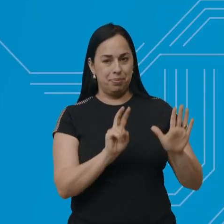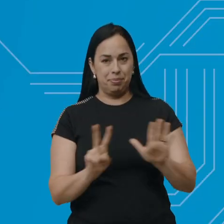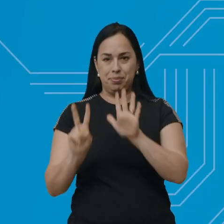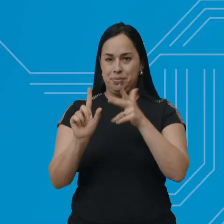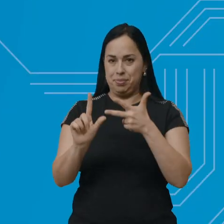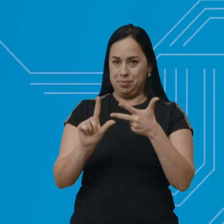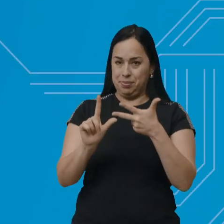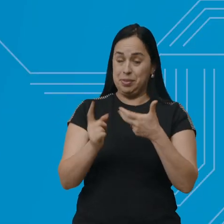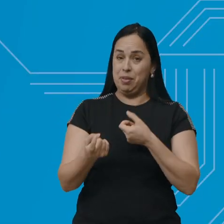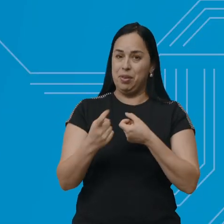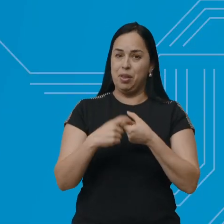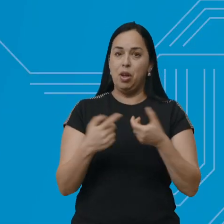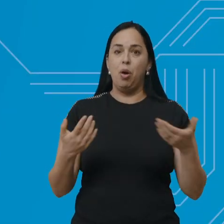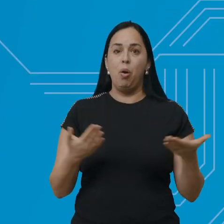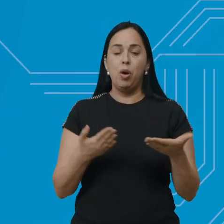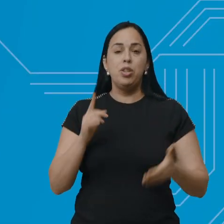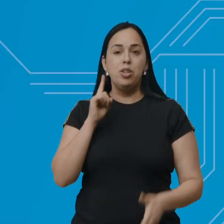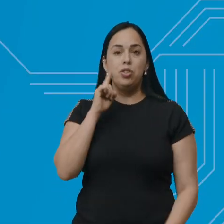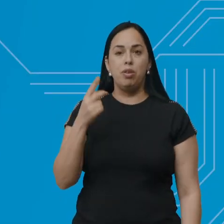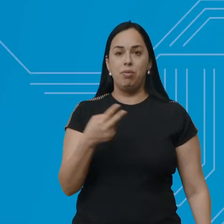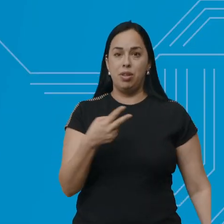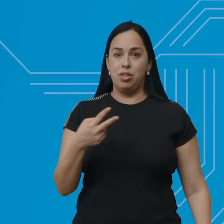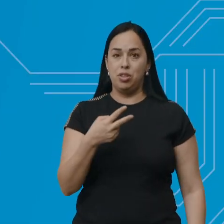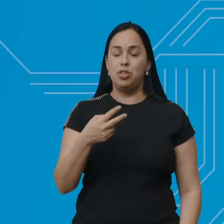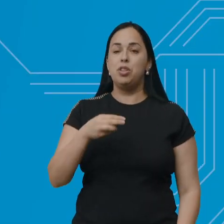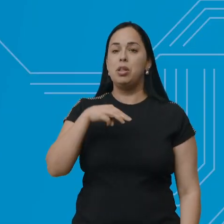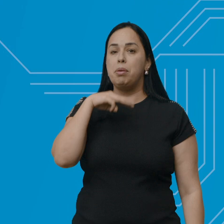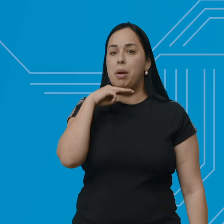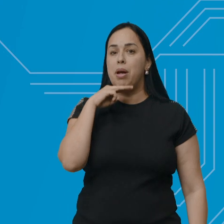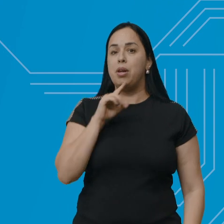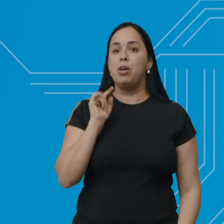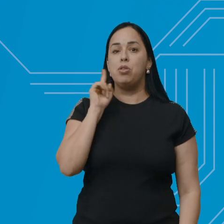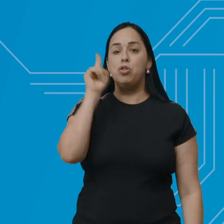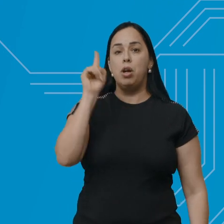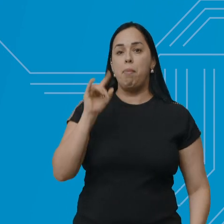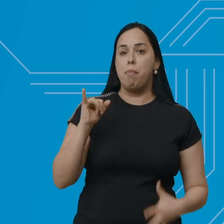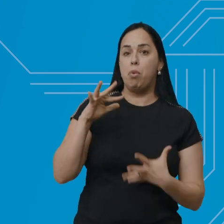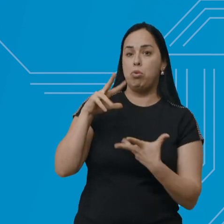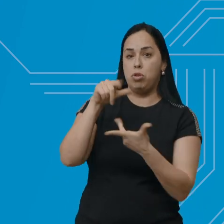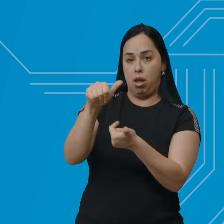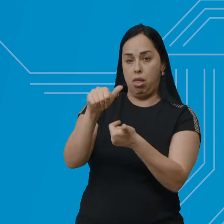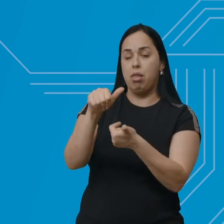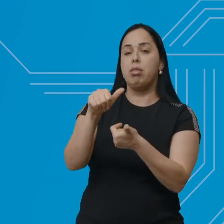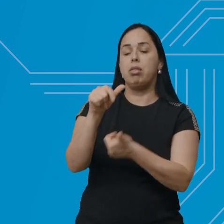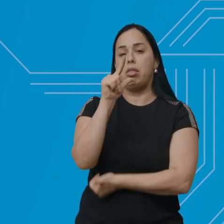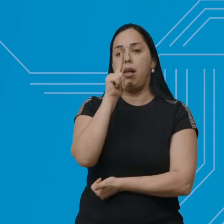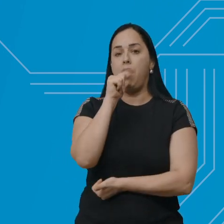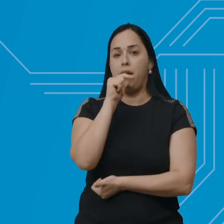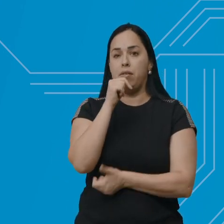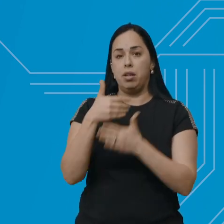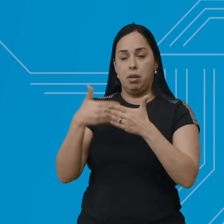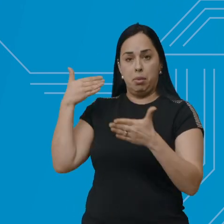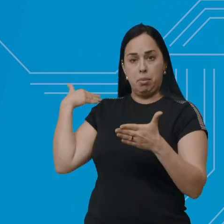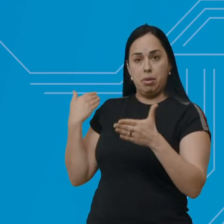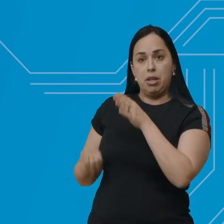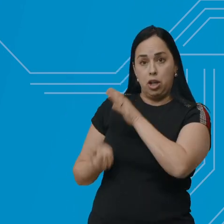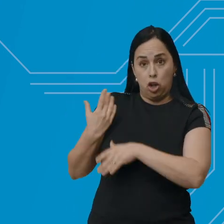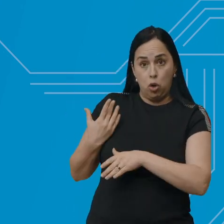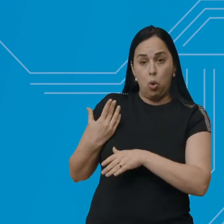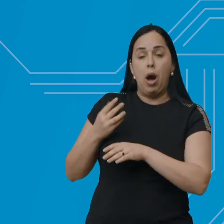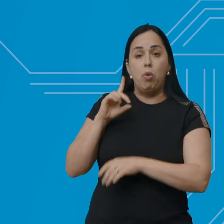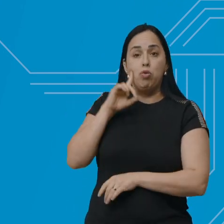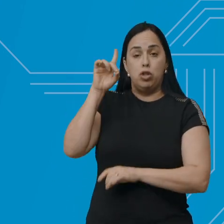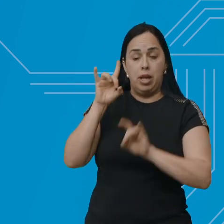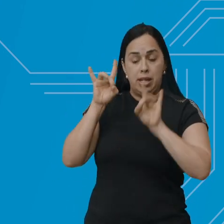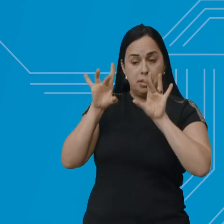Voltamos com Semana Legislativa. Hoje, 22 de março, é comemorado o Dia Mundial da Água. A data foi criada pela Organização